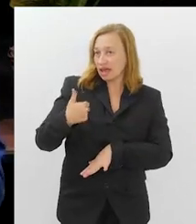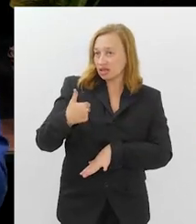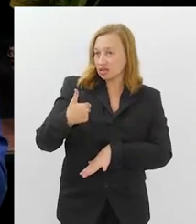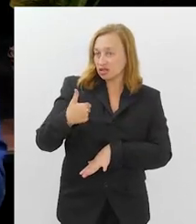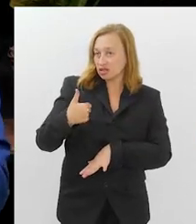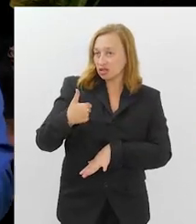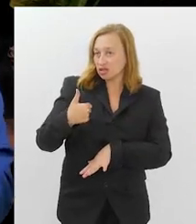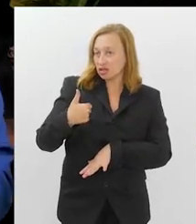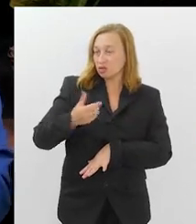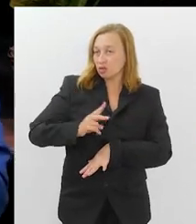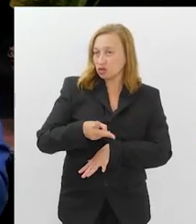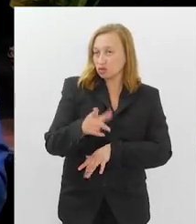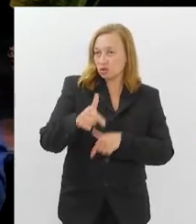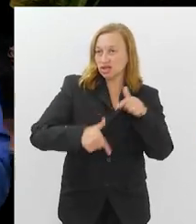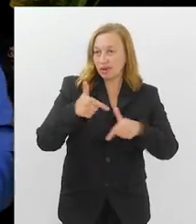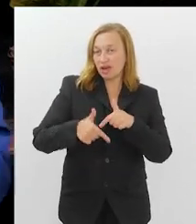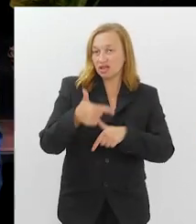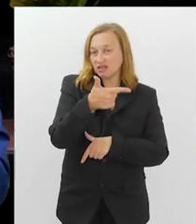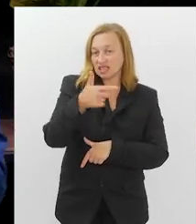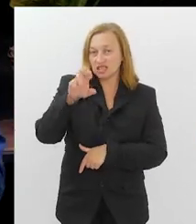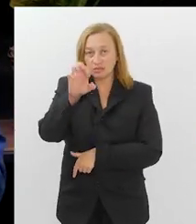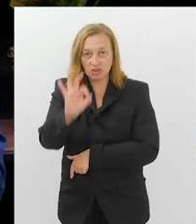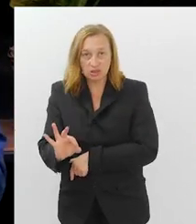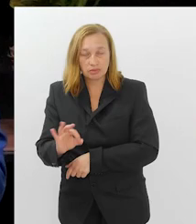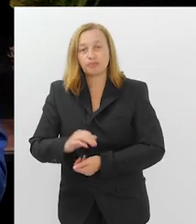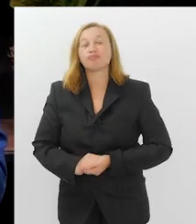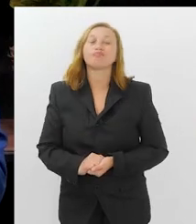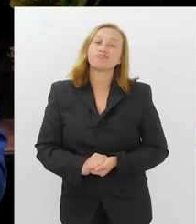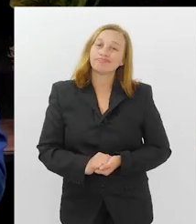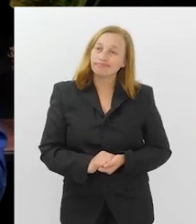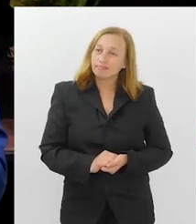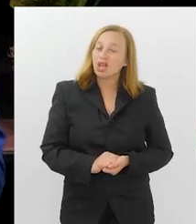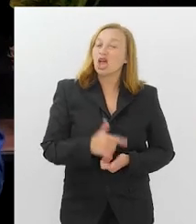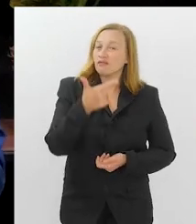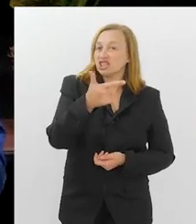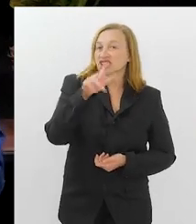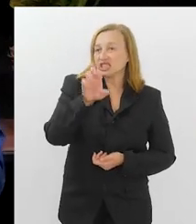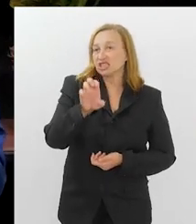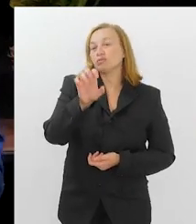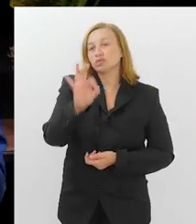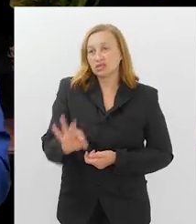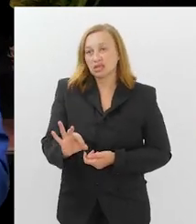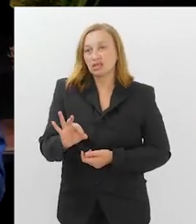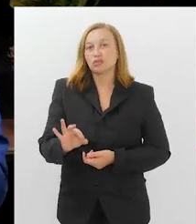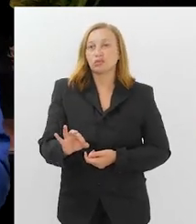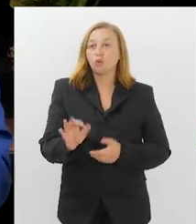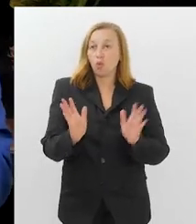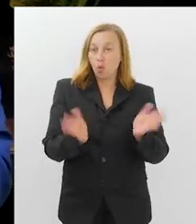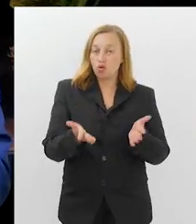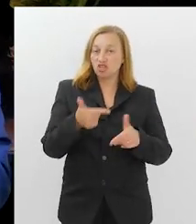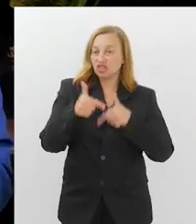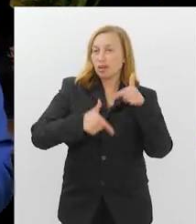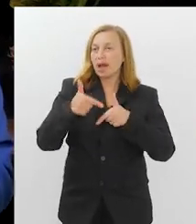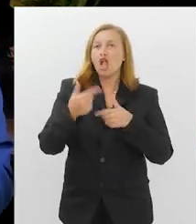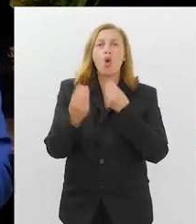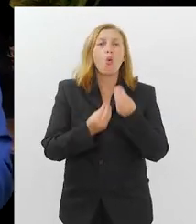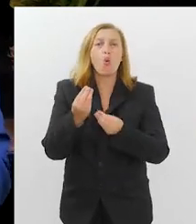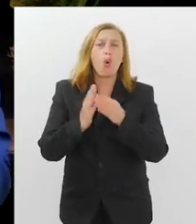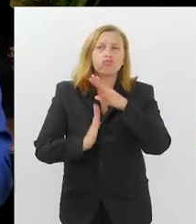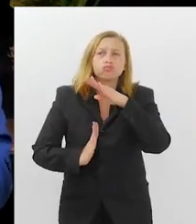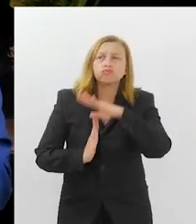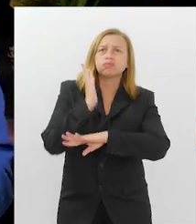ativa gira em torno de 25%. Ou seja, 25%. Como